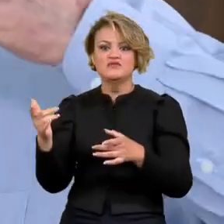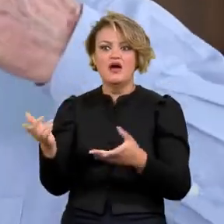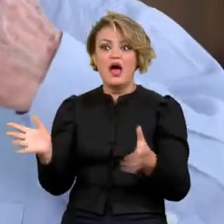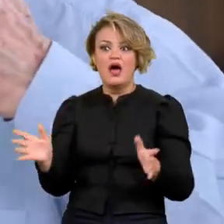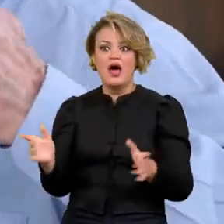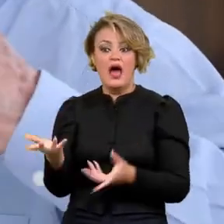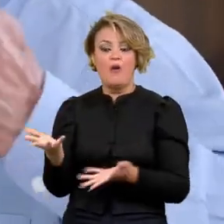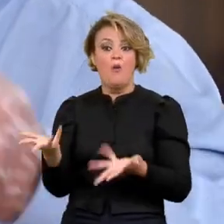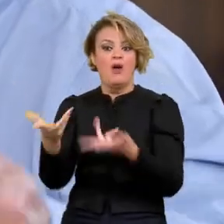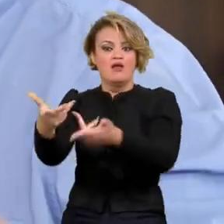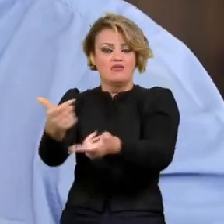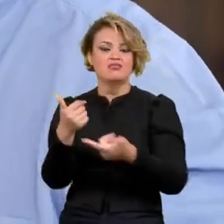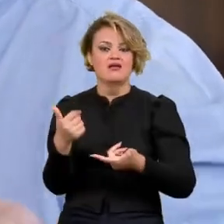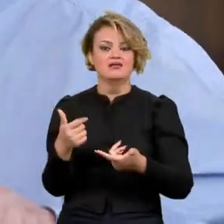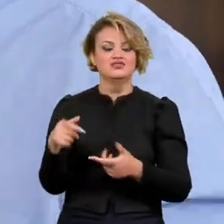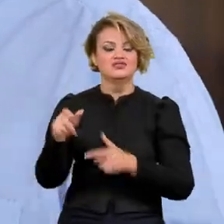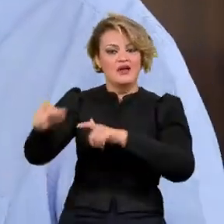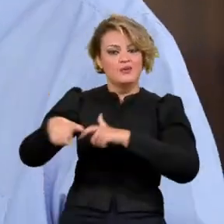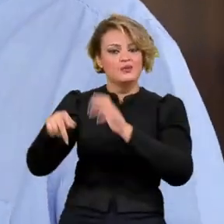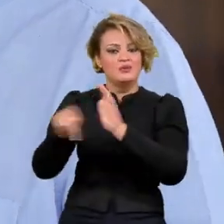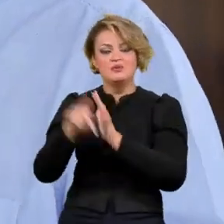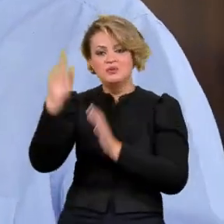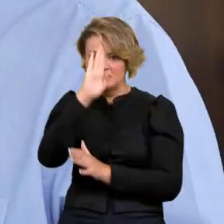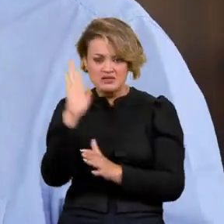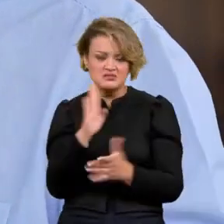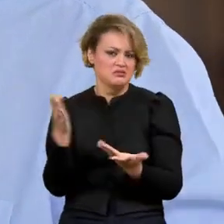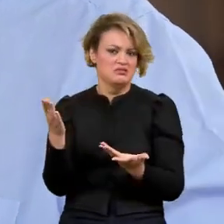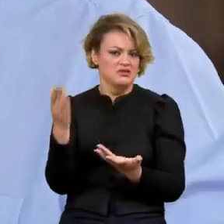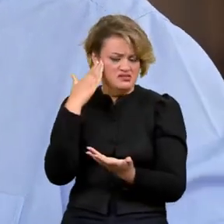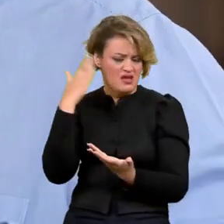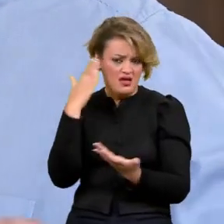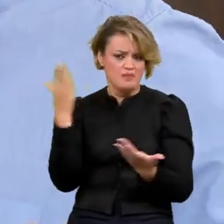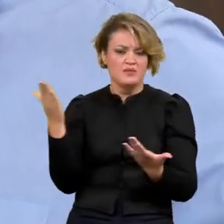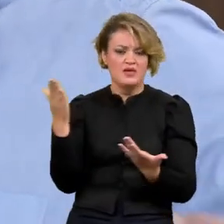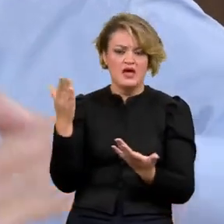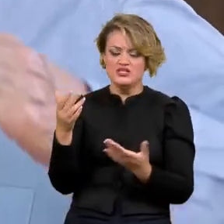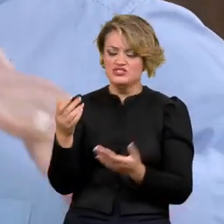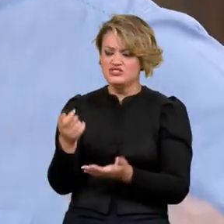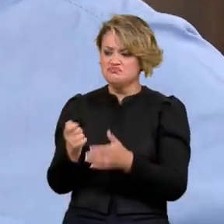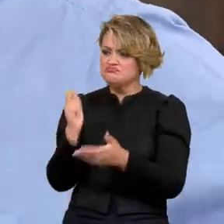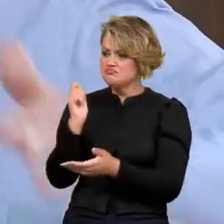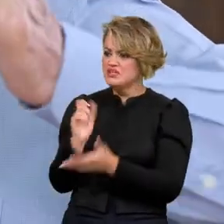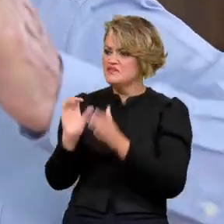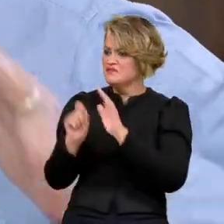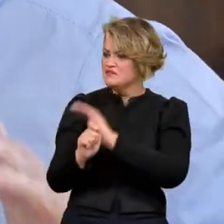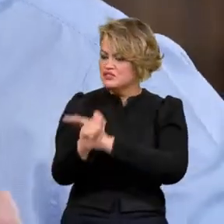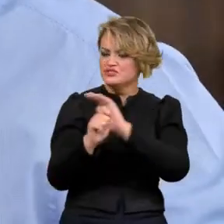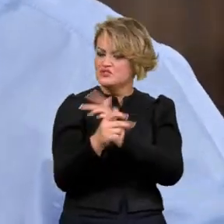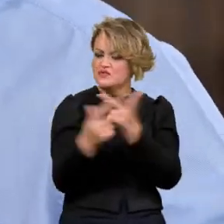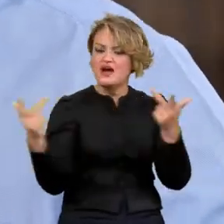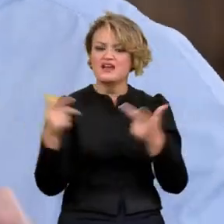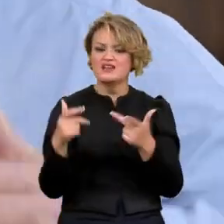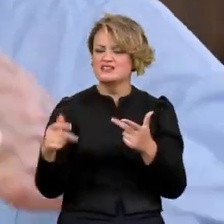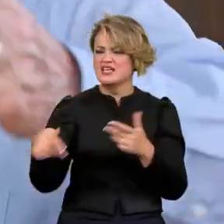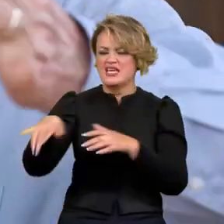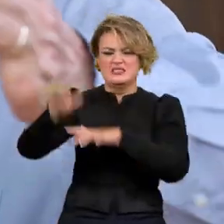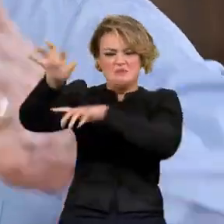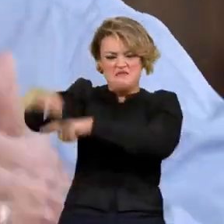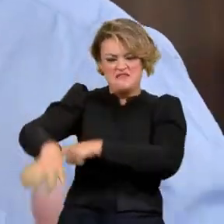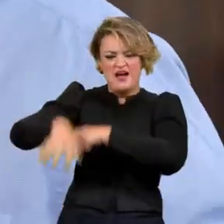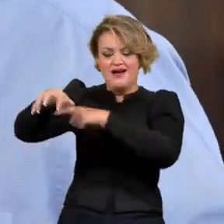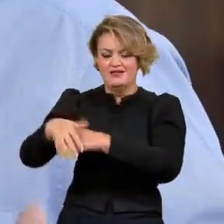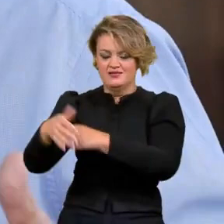nós fazíamos financiamento de máquina no nosso tempo uma dessas máquinas colheitadeira grande que parece um robô